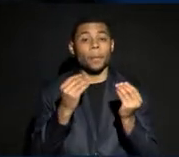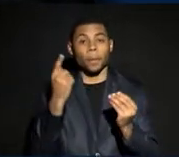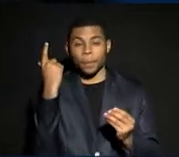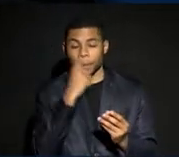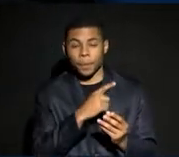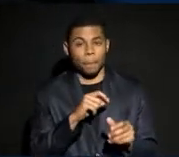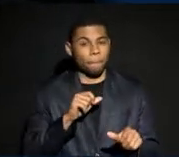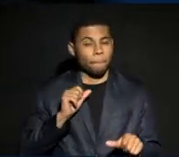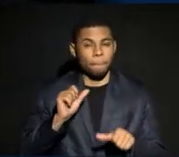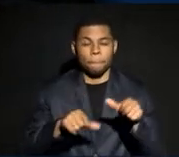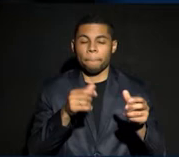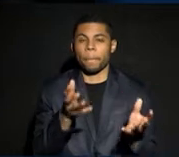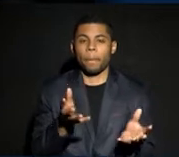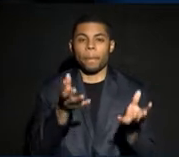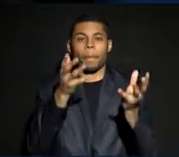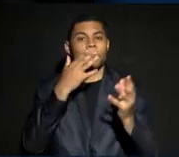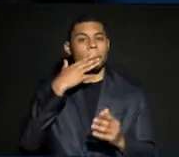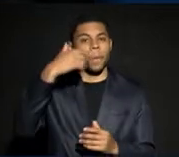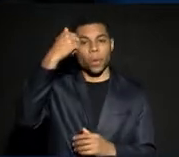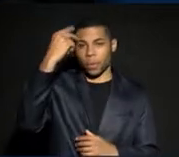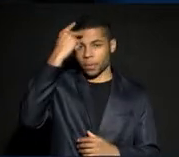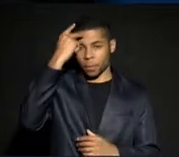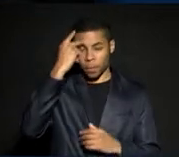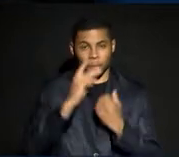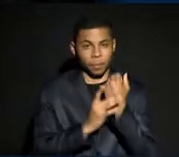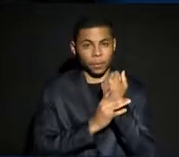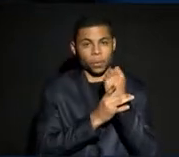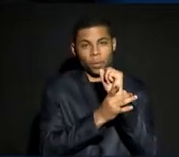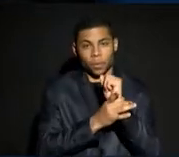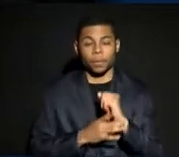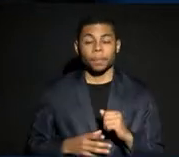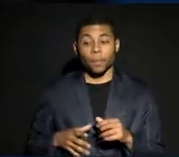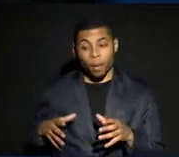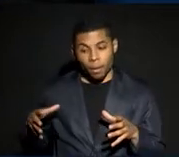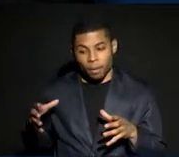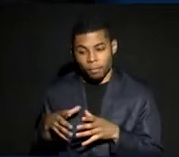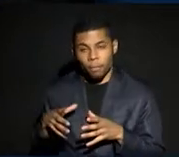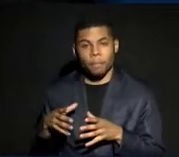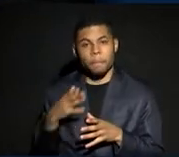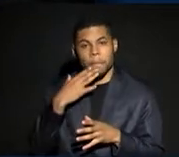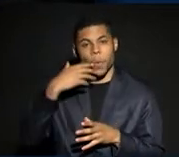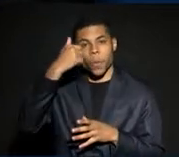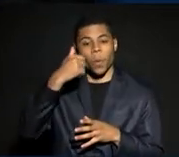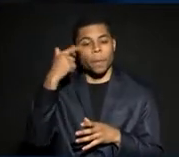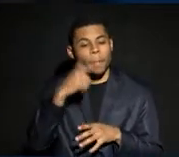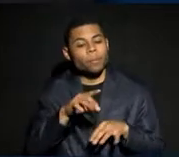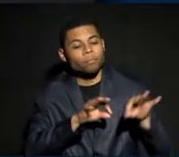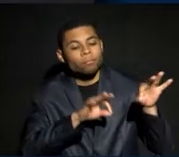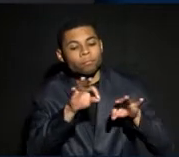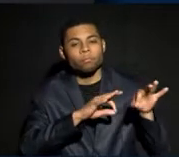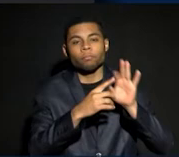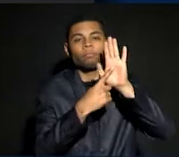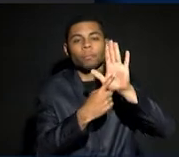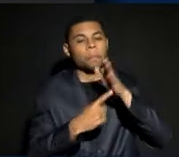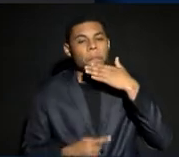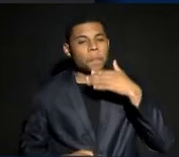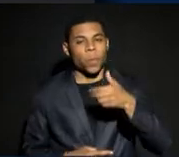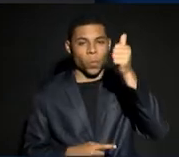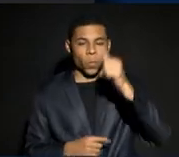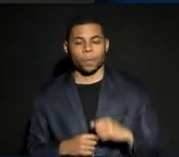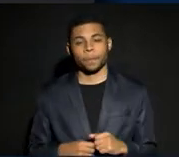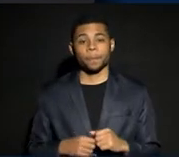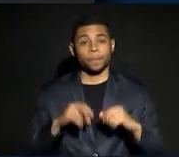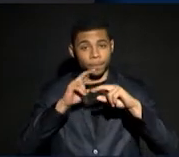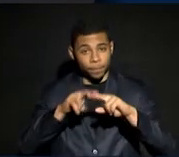uma transição com segurança no Estado de São Paulo, melhor equipe técnica e o melhor programa. Eu acho que foi uma